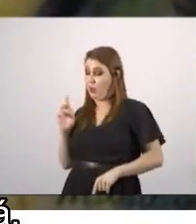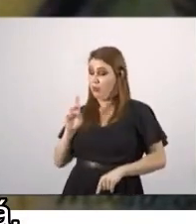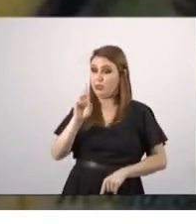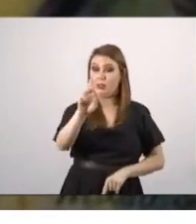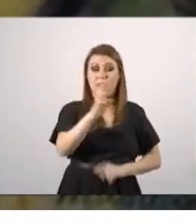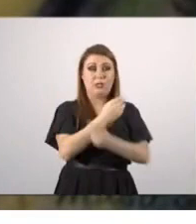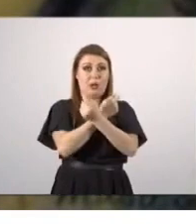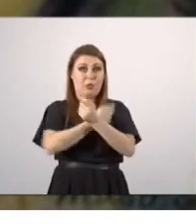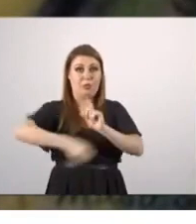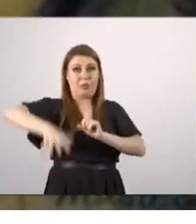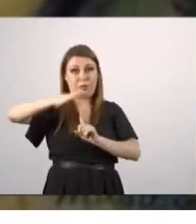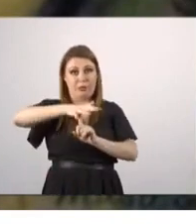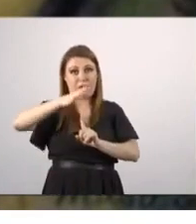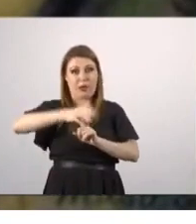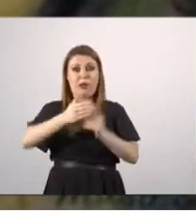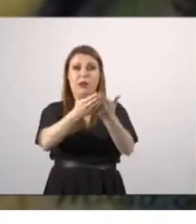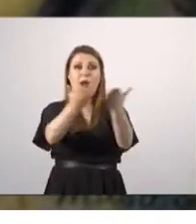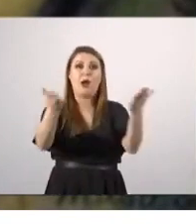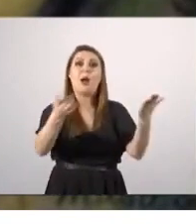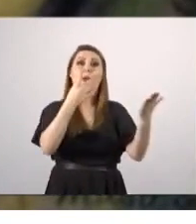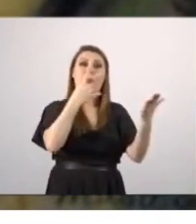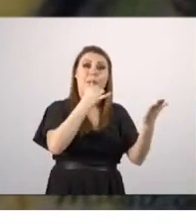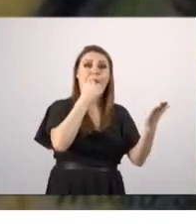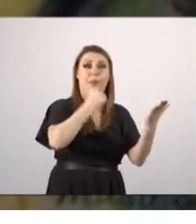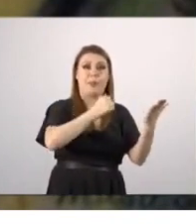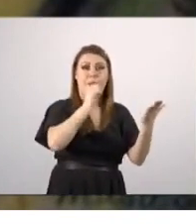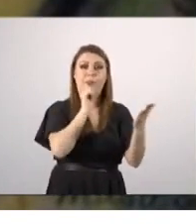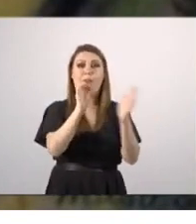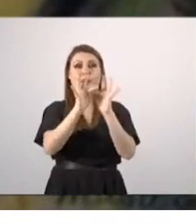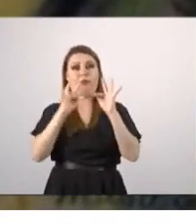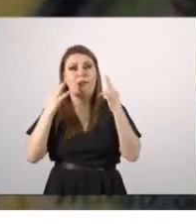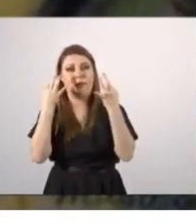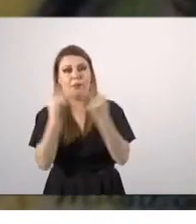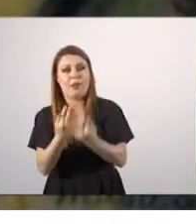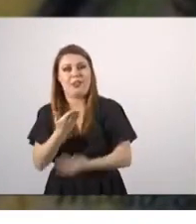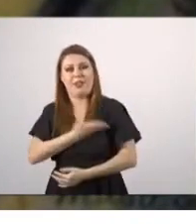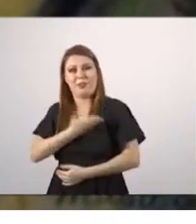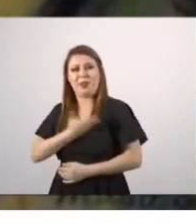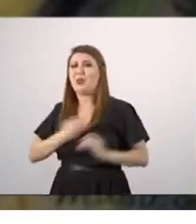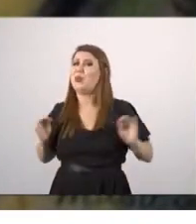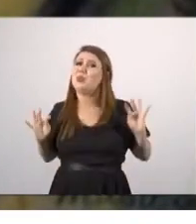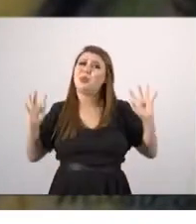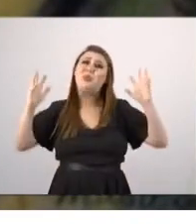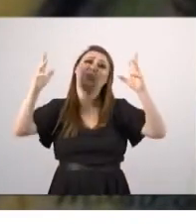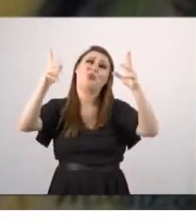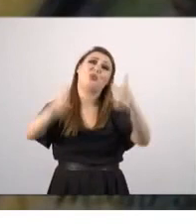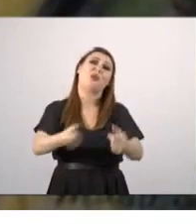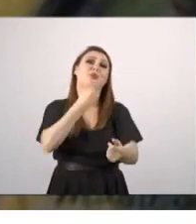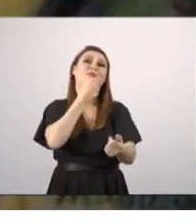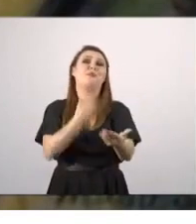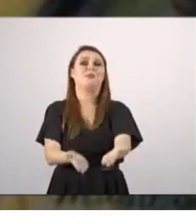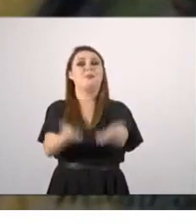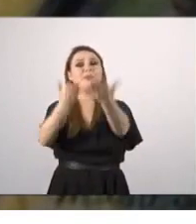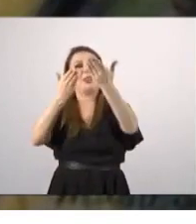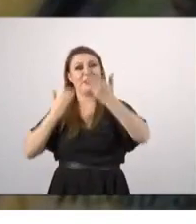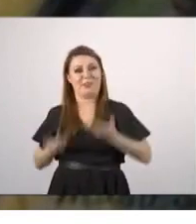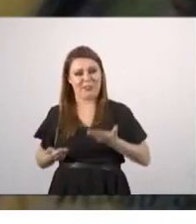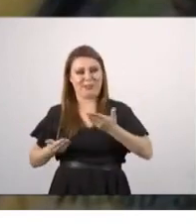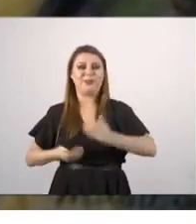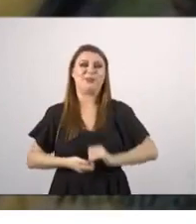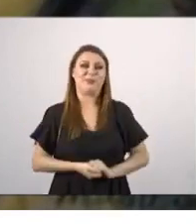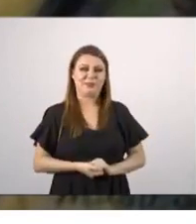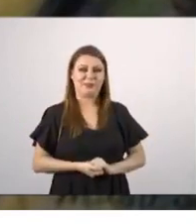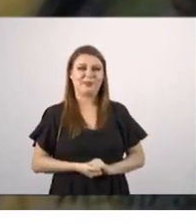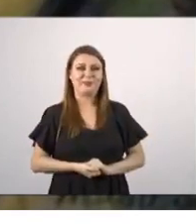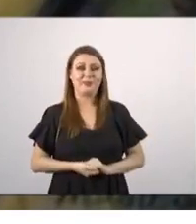Paraná, seus pais, familiares e amigos. Sejam todos muito bem-vindos.